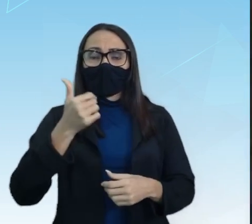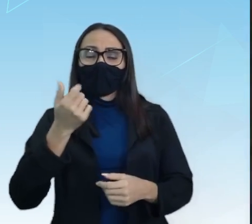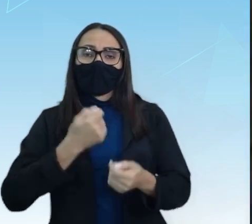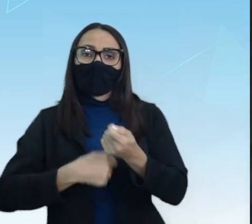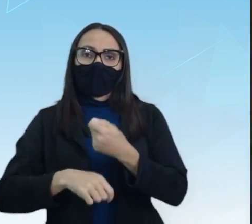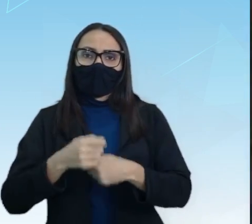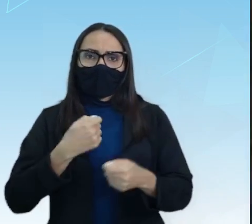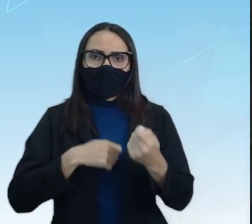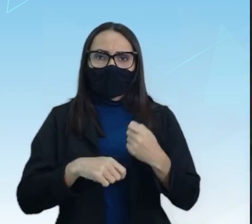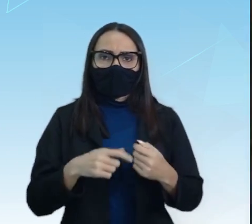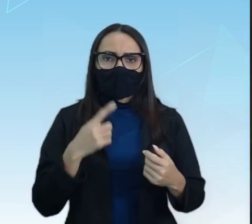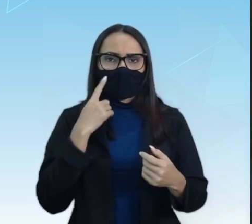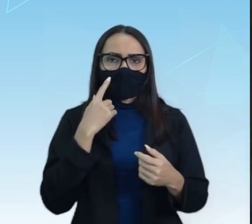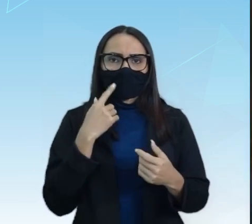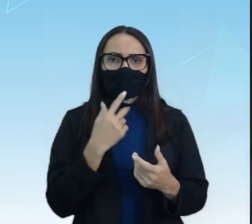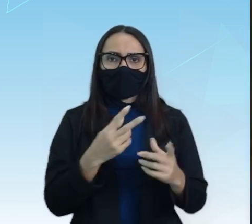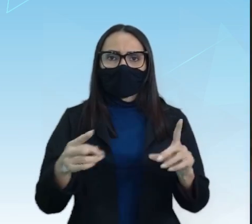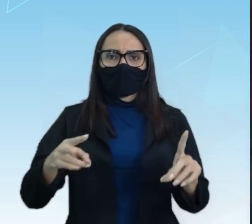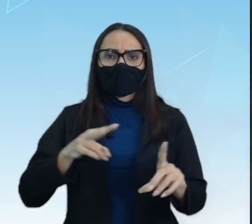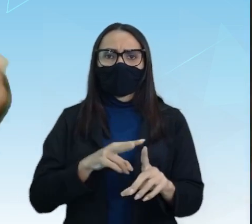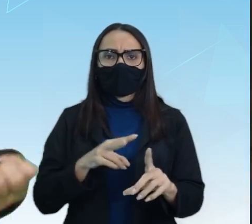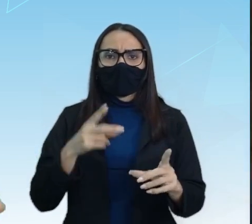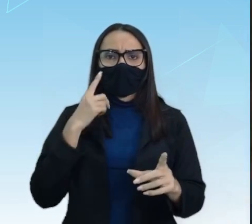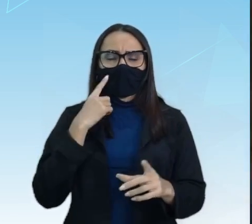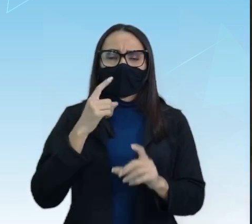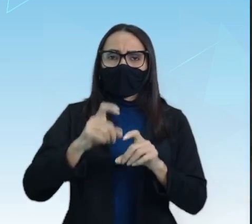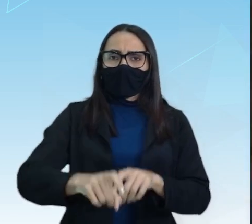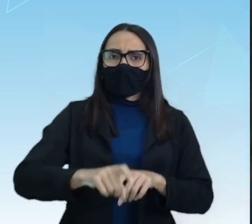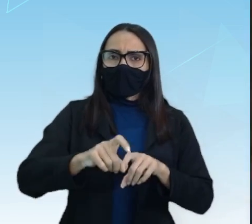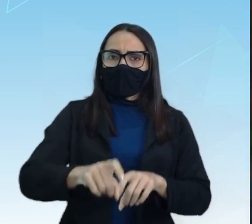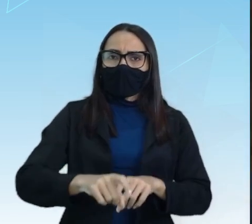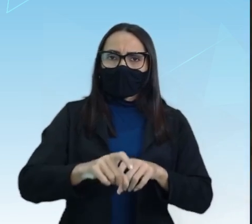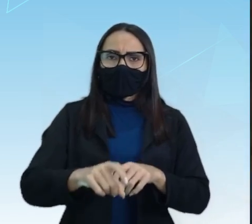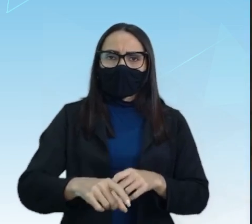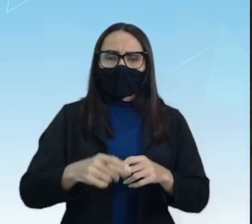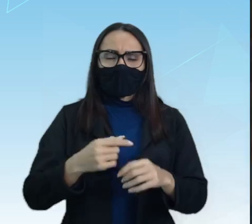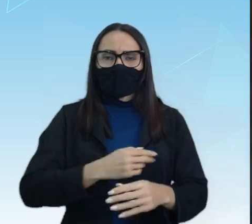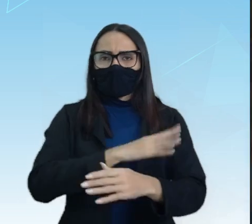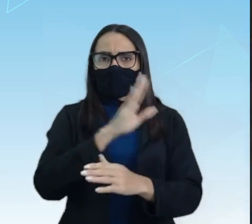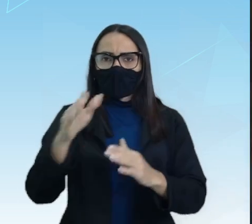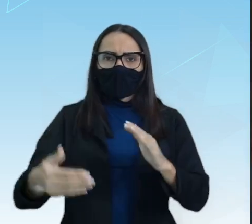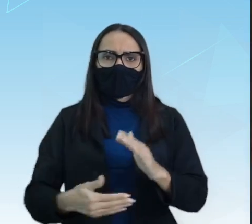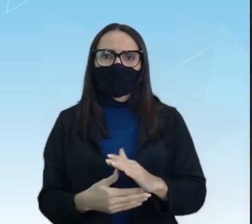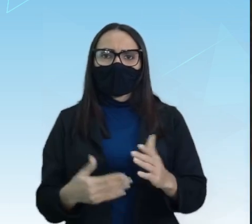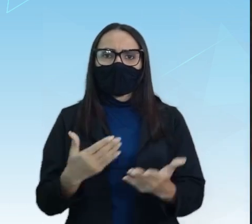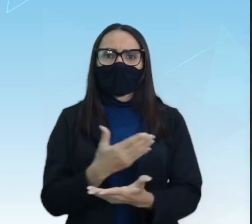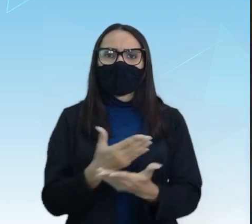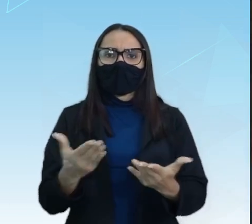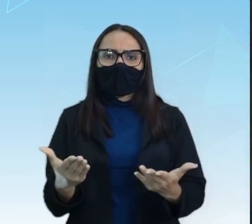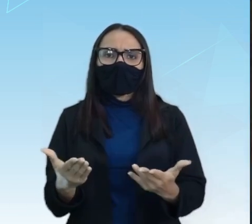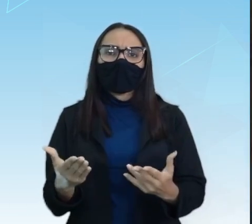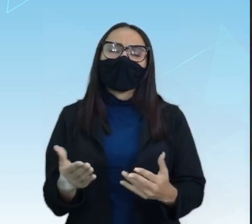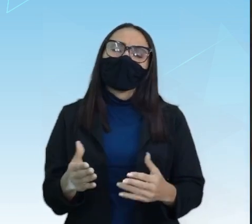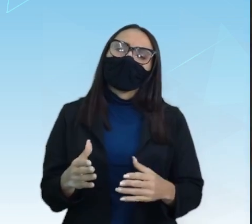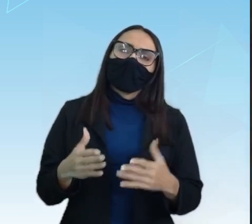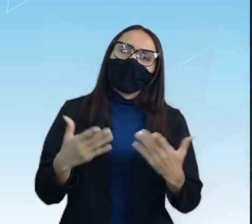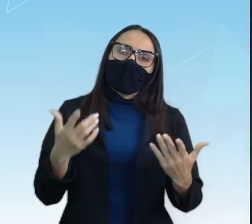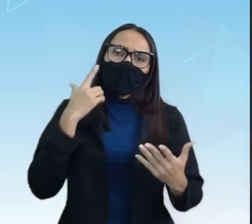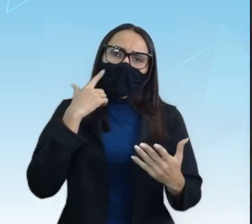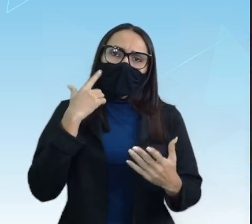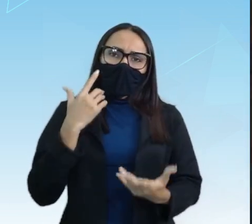economia, na qual a gente vai destacar a agricultura e a pecuária e todas as atividades extrativistas. Então,